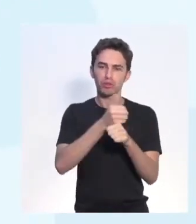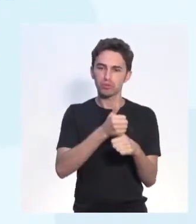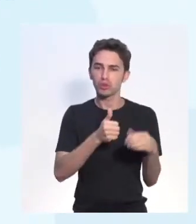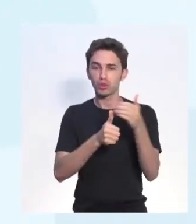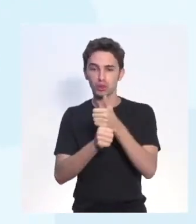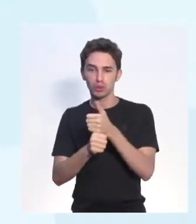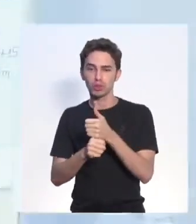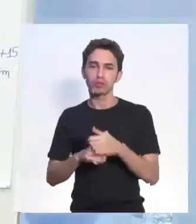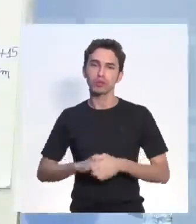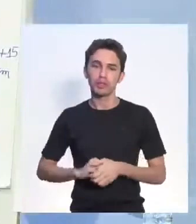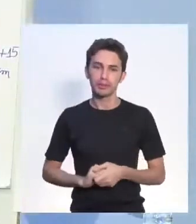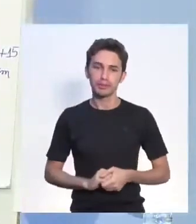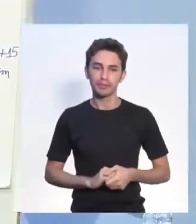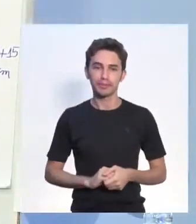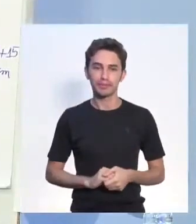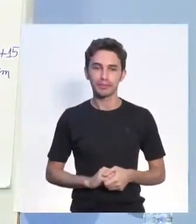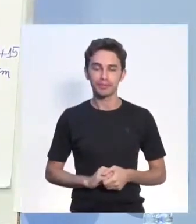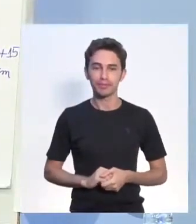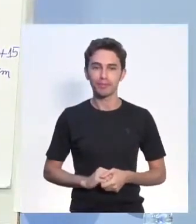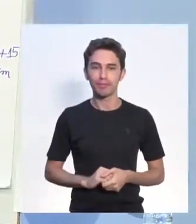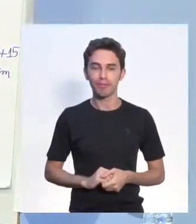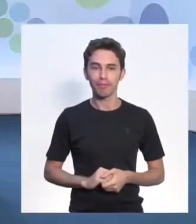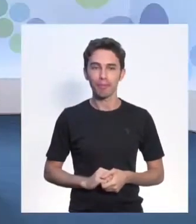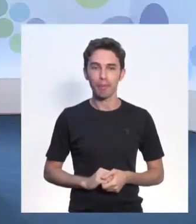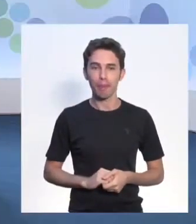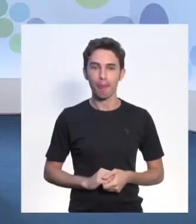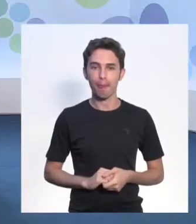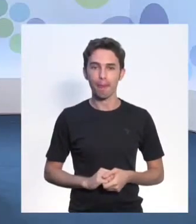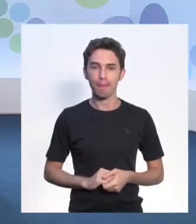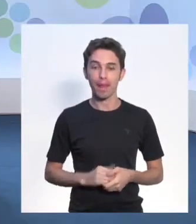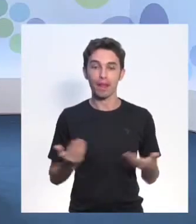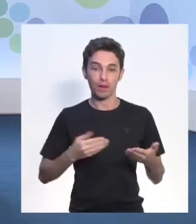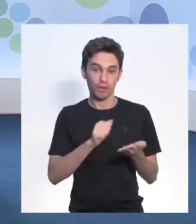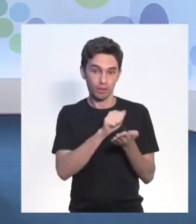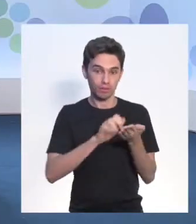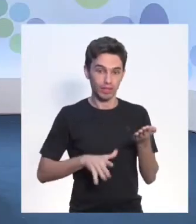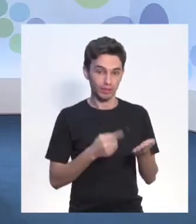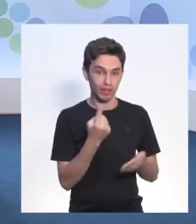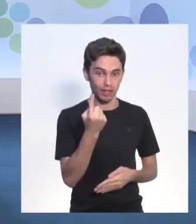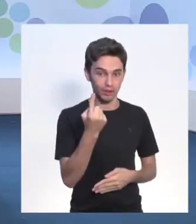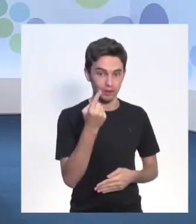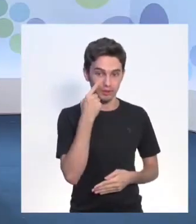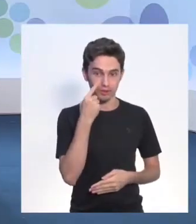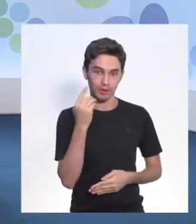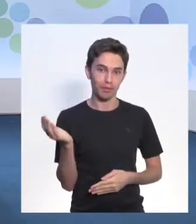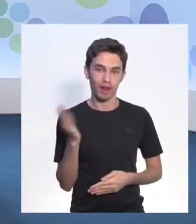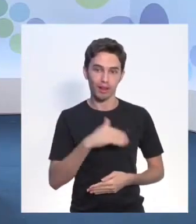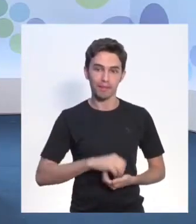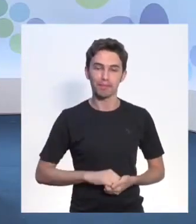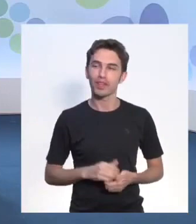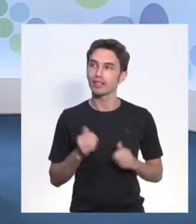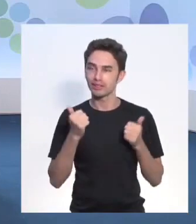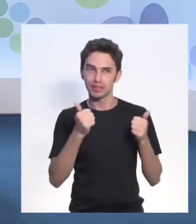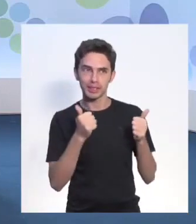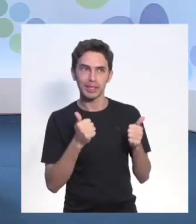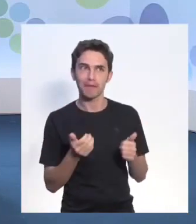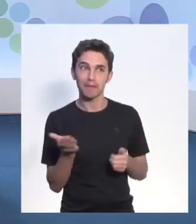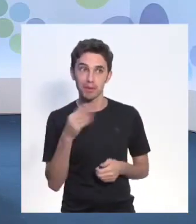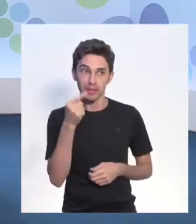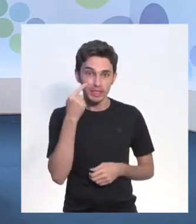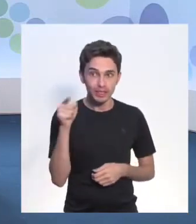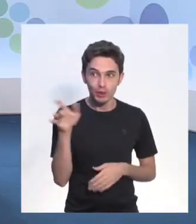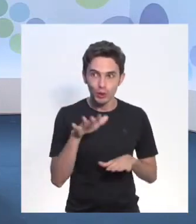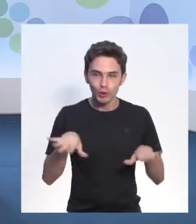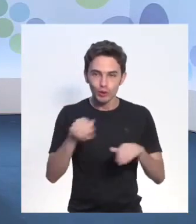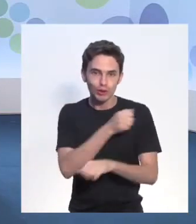print? Muito bom. Professora Inês, vamos para a atividade 1? Sim, vamos ver se os nossos alunos entenderam essa sua explicação, hein, professora?